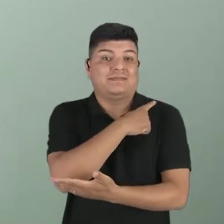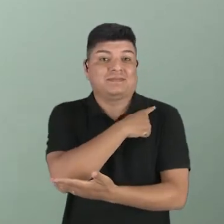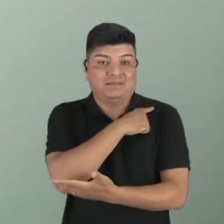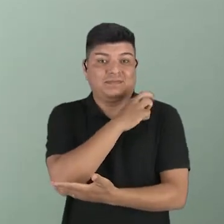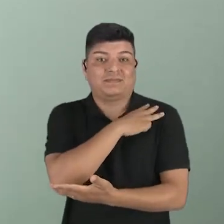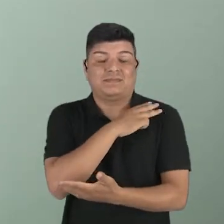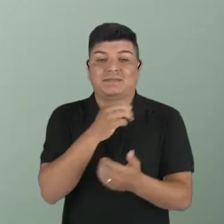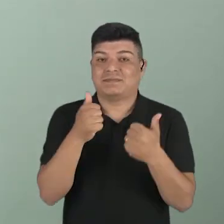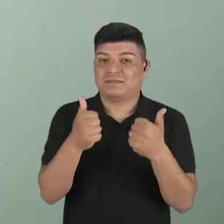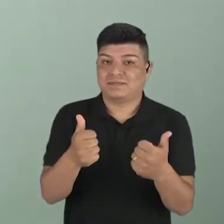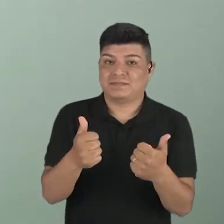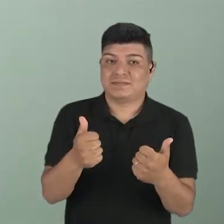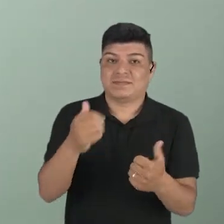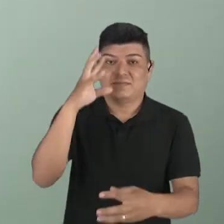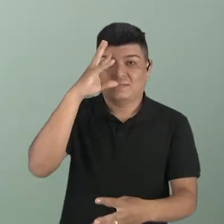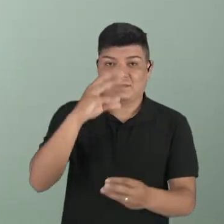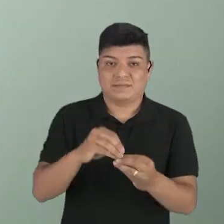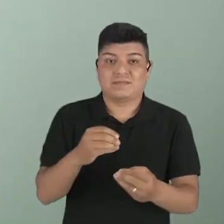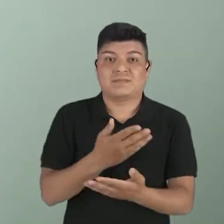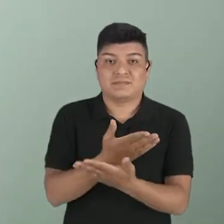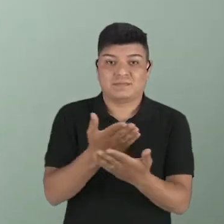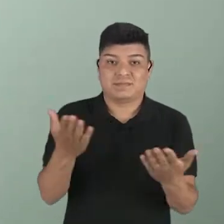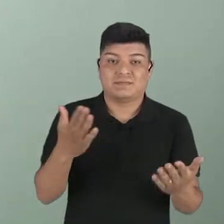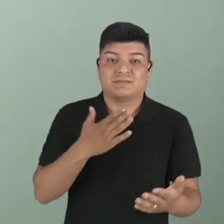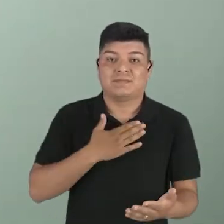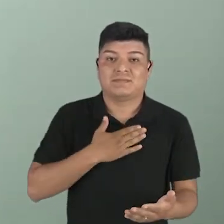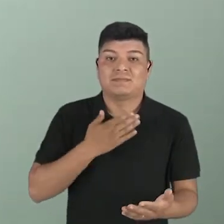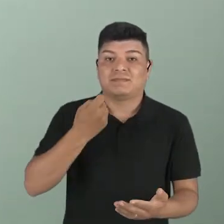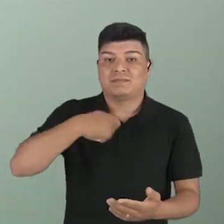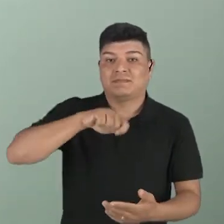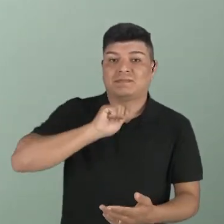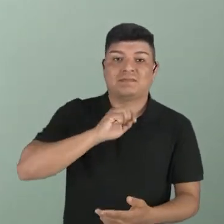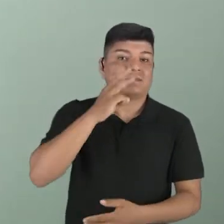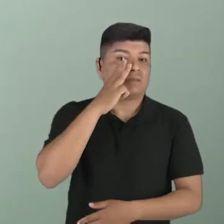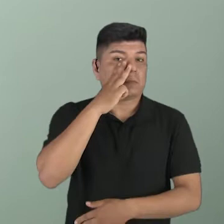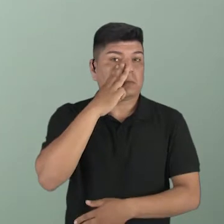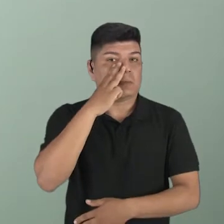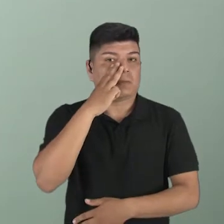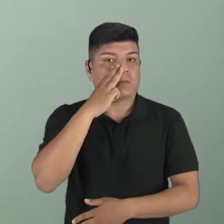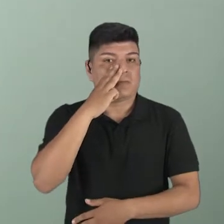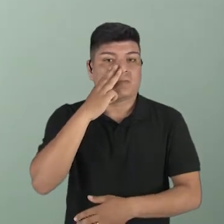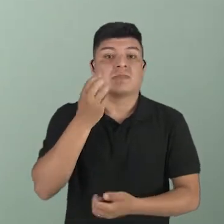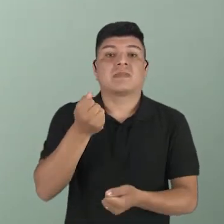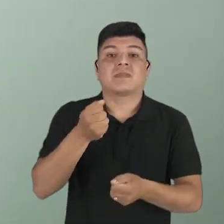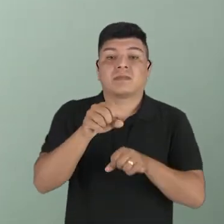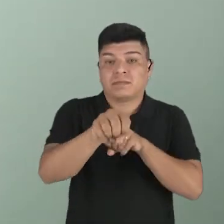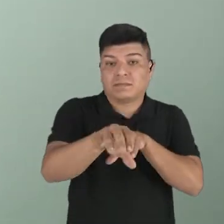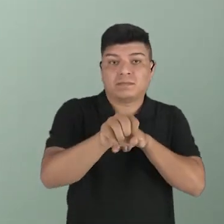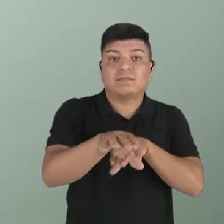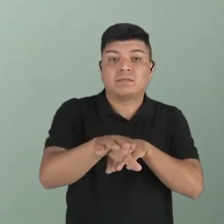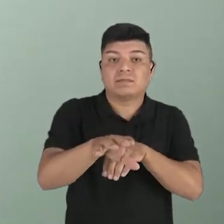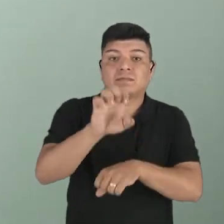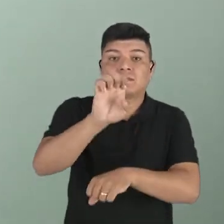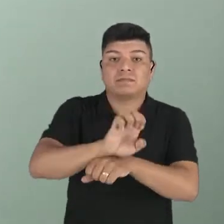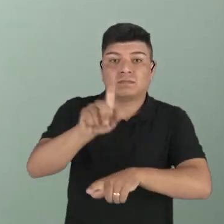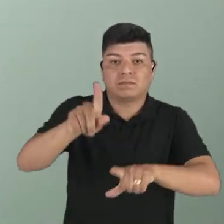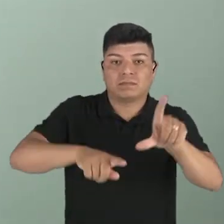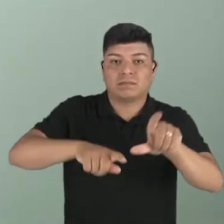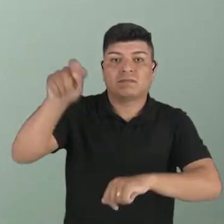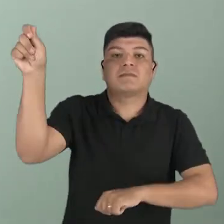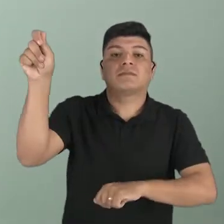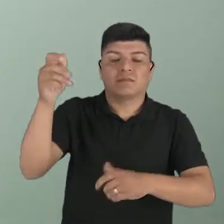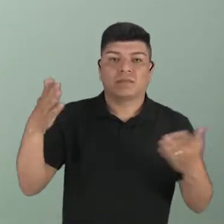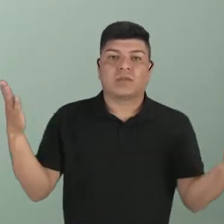série do ensino médio. Como vocês já sabem, eu sou a professora Miriam Lira e ministro aula na rede estadual do estado do